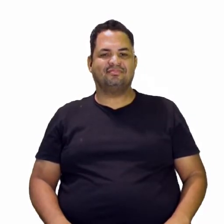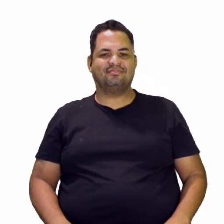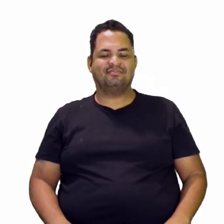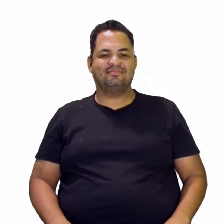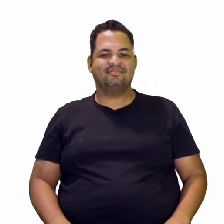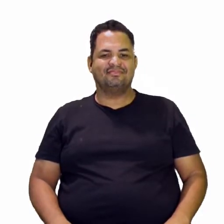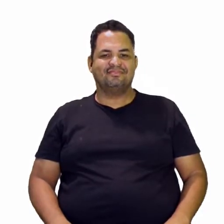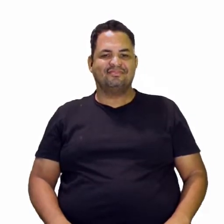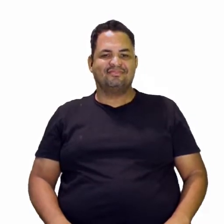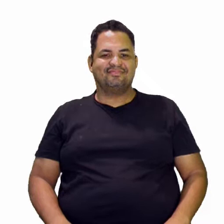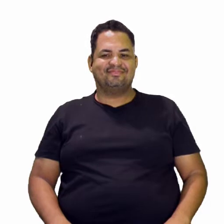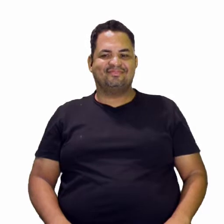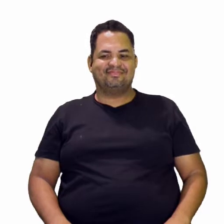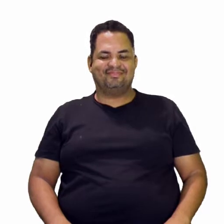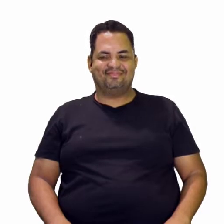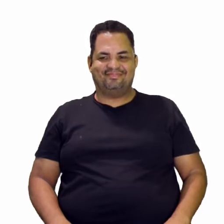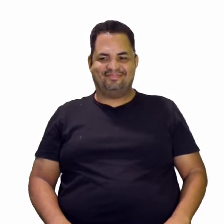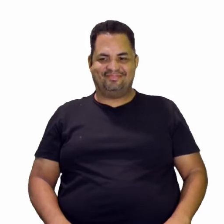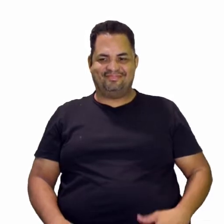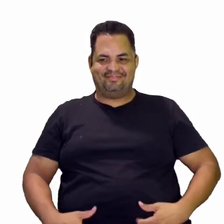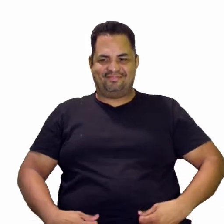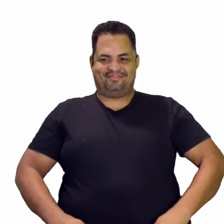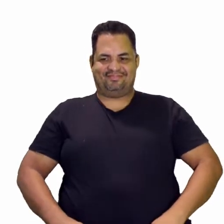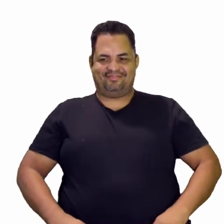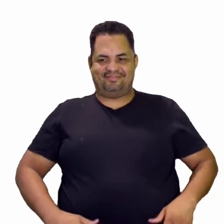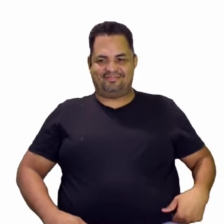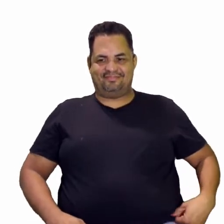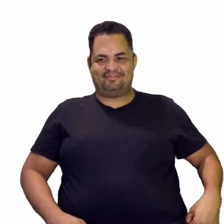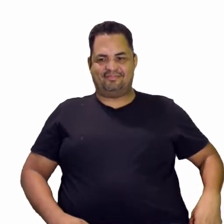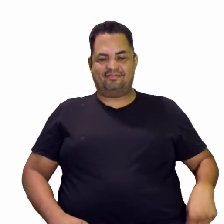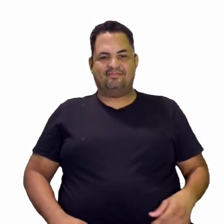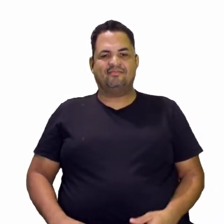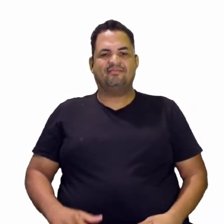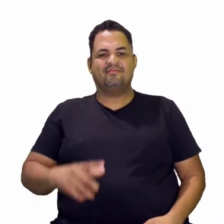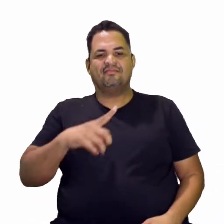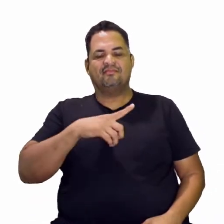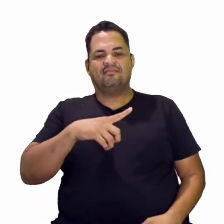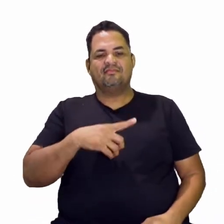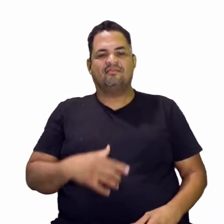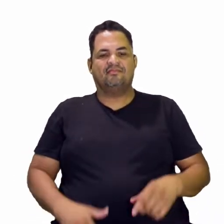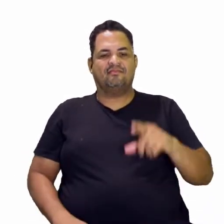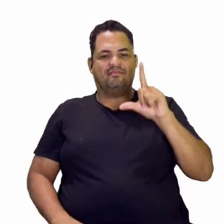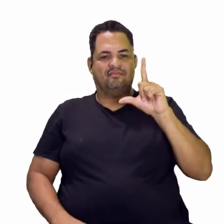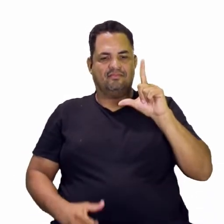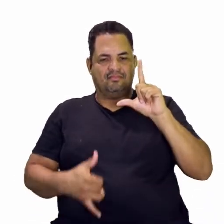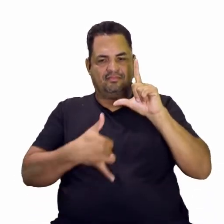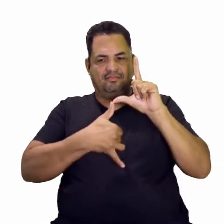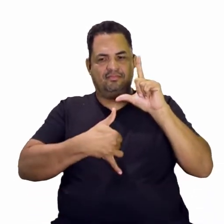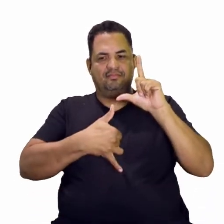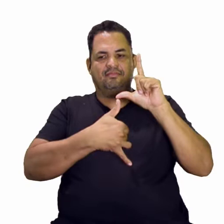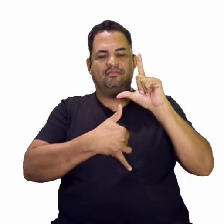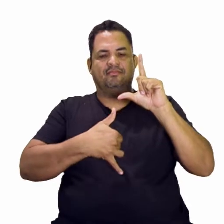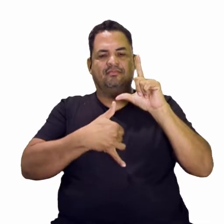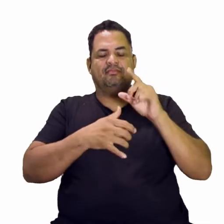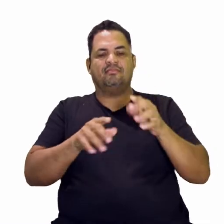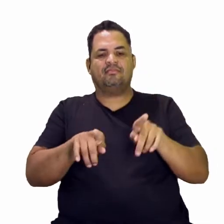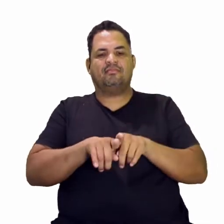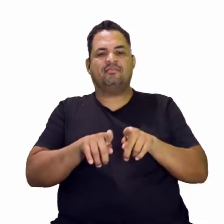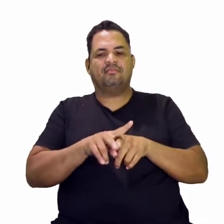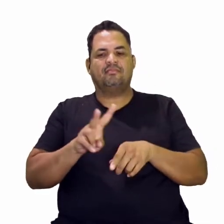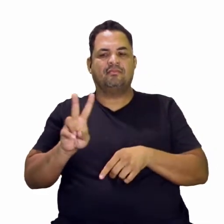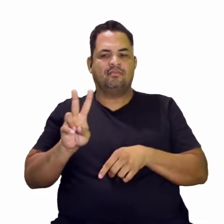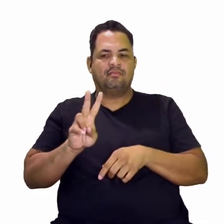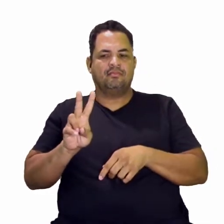terror dos homens também. Oxente. Vamos embora. Então, nós temos aí, ó, lipídios. E nós vamos falar também